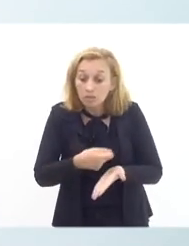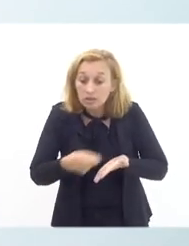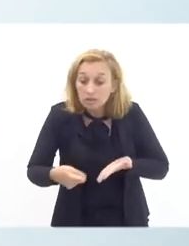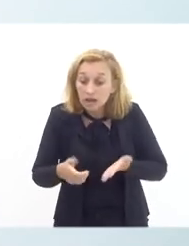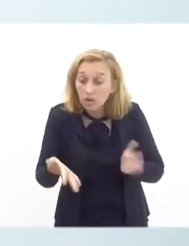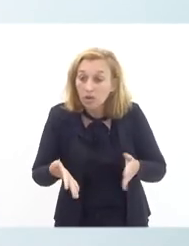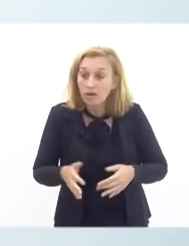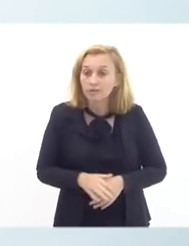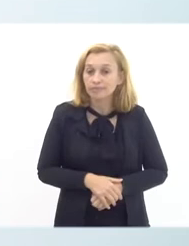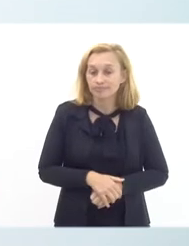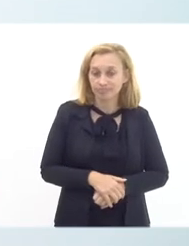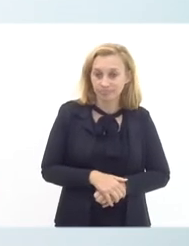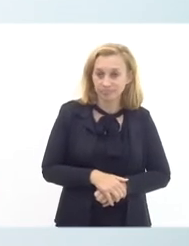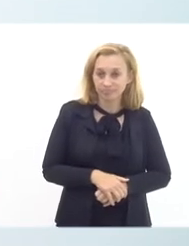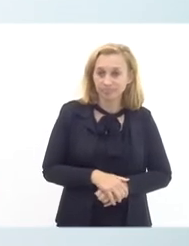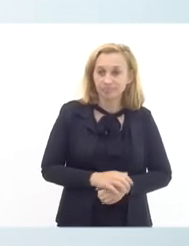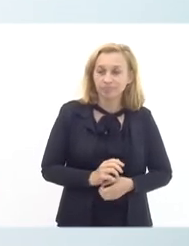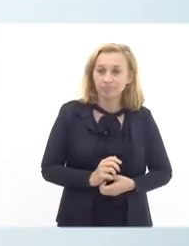E aí,